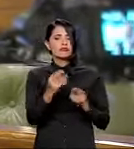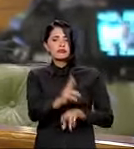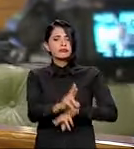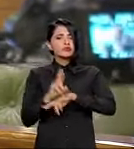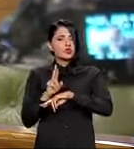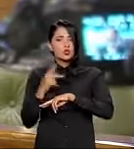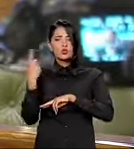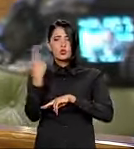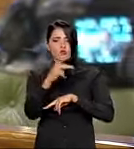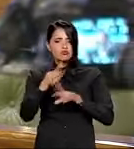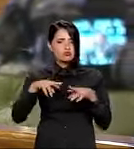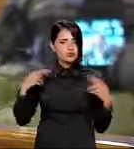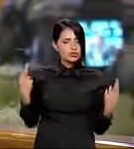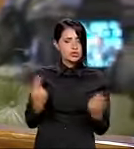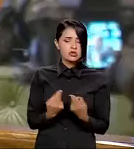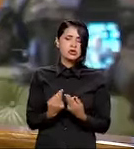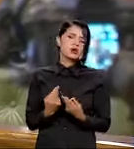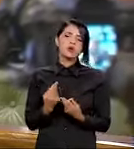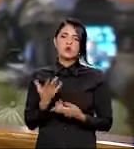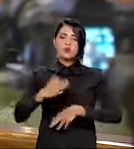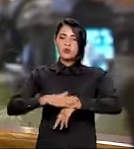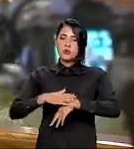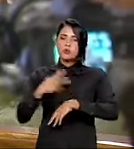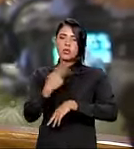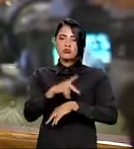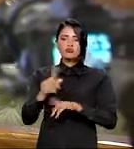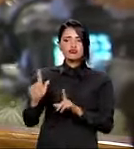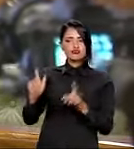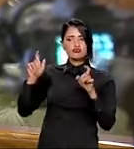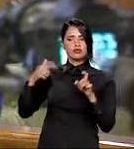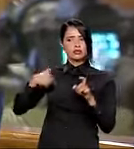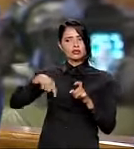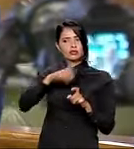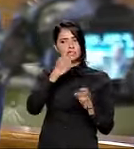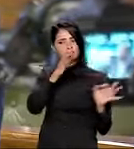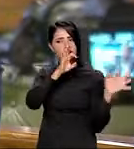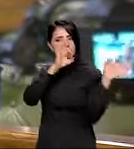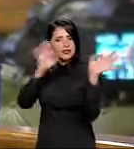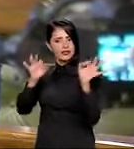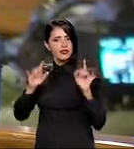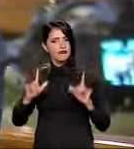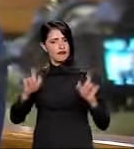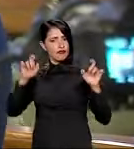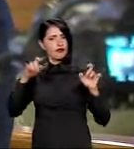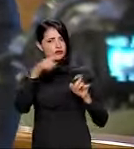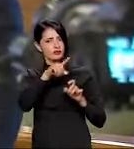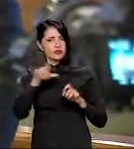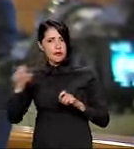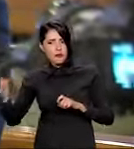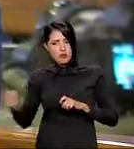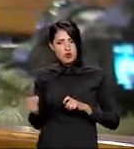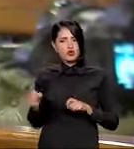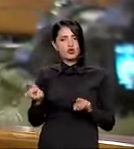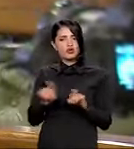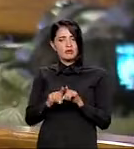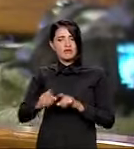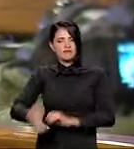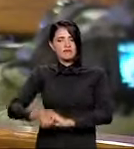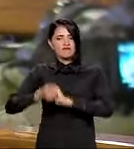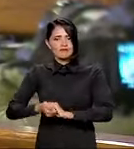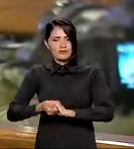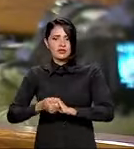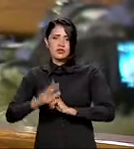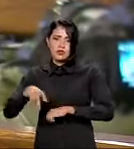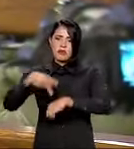representou essa reunião e, no momento da foto, uma coisa que nos chamou a atenção, que, para além da foto, o senhor puxou também um aperto de mão entre